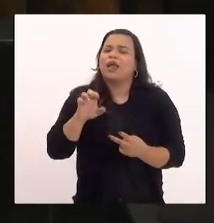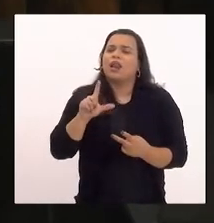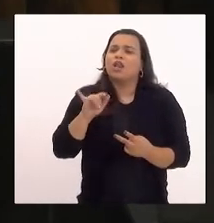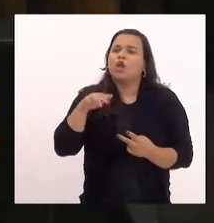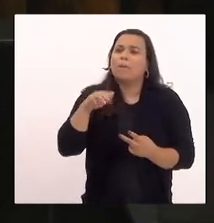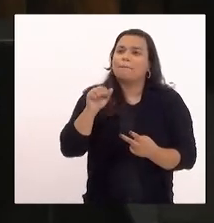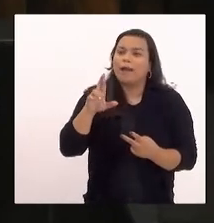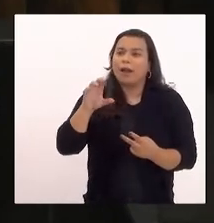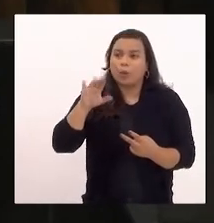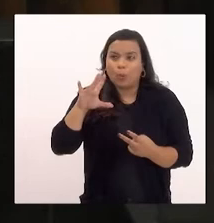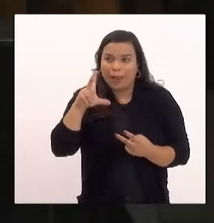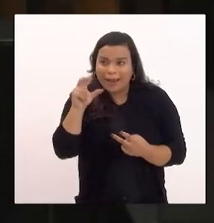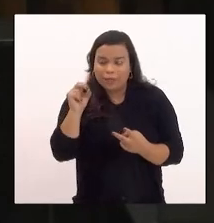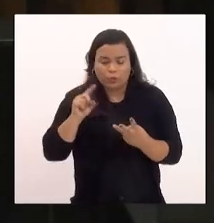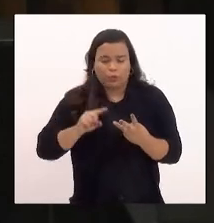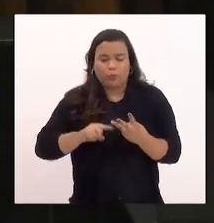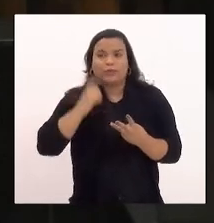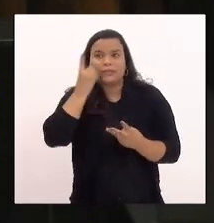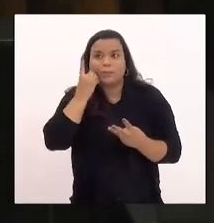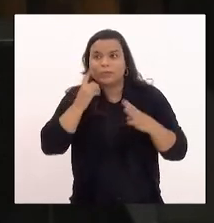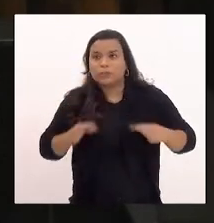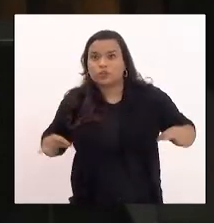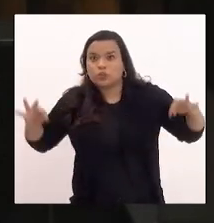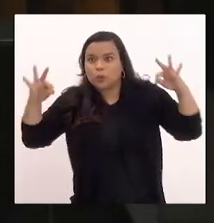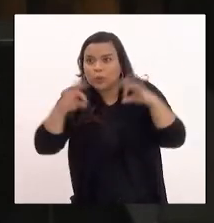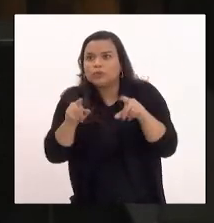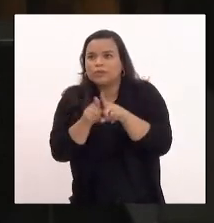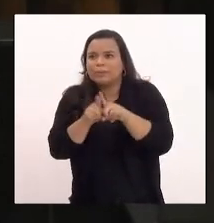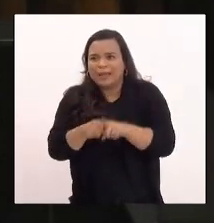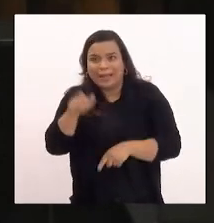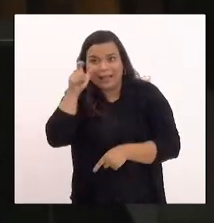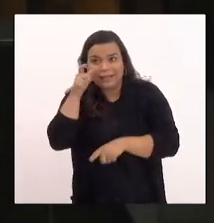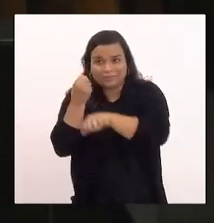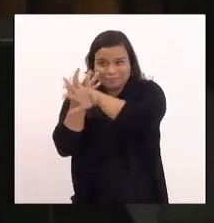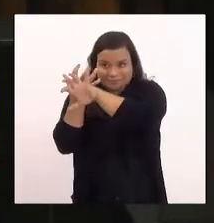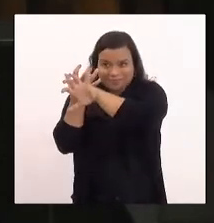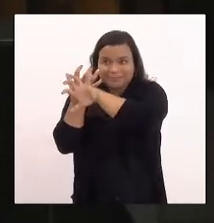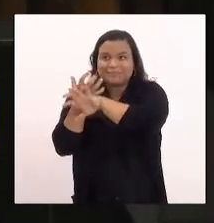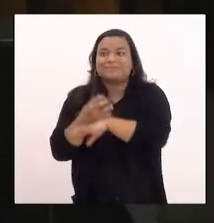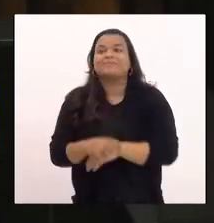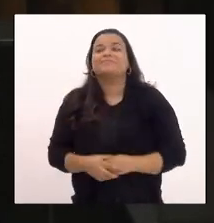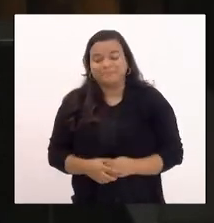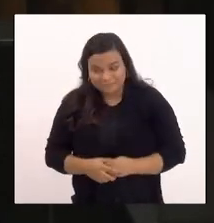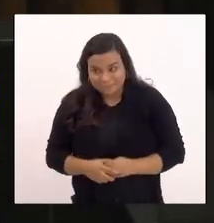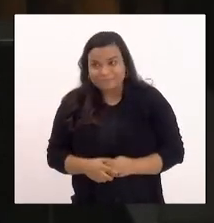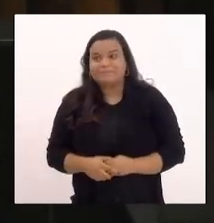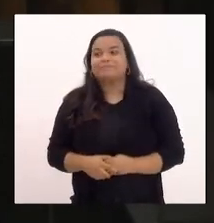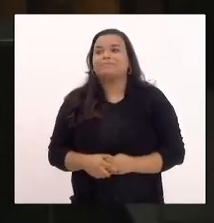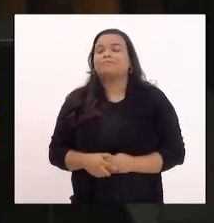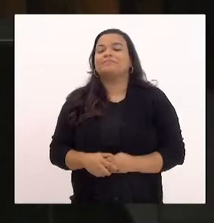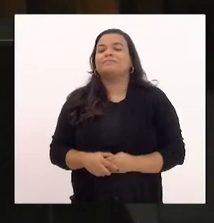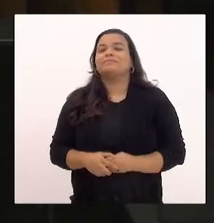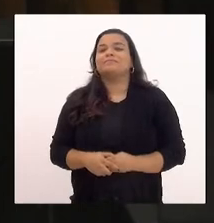senhores deputados que nos assistem de forma remota